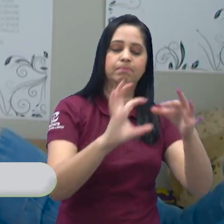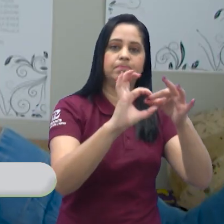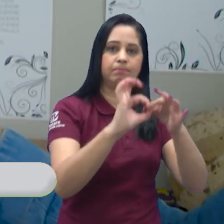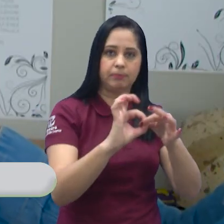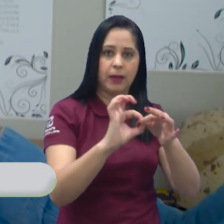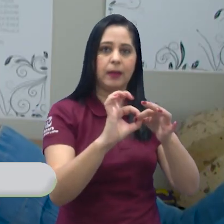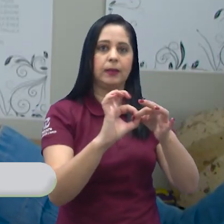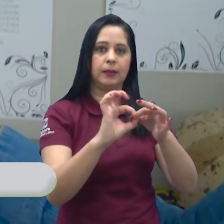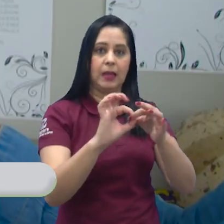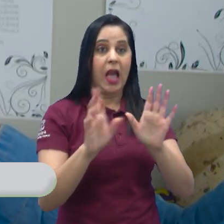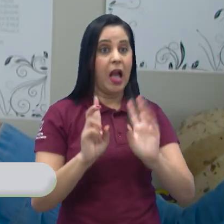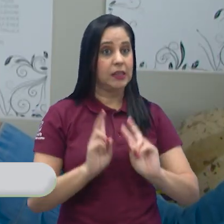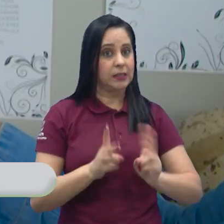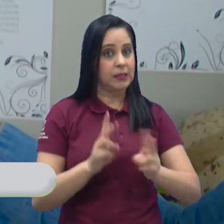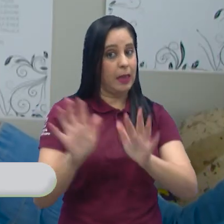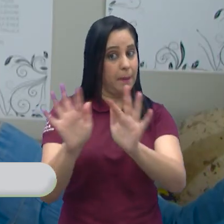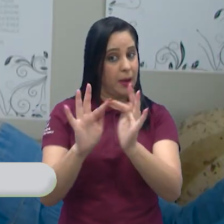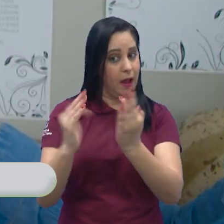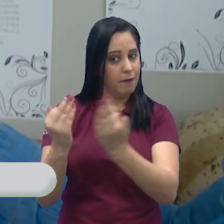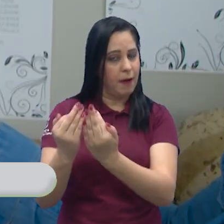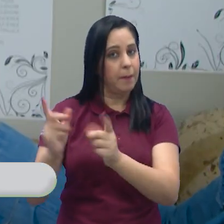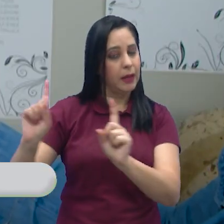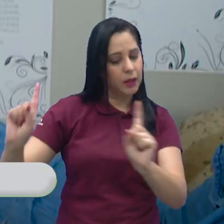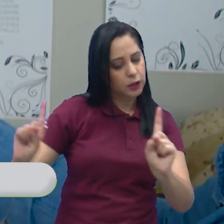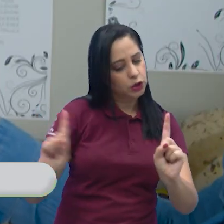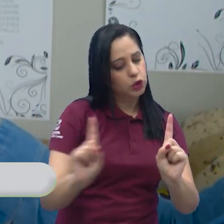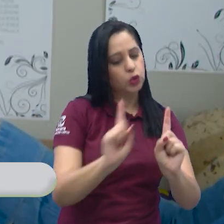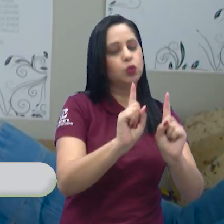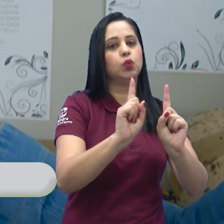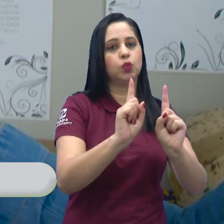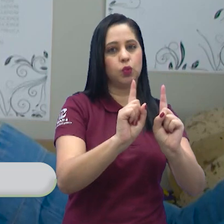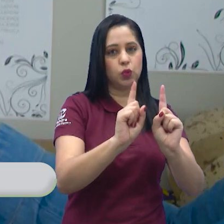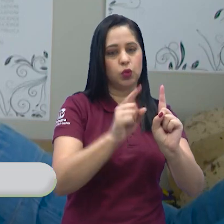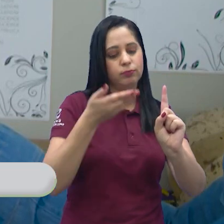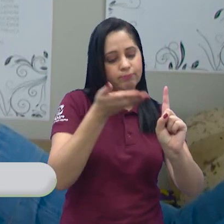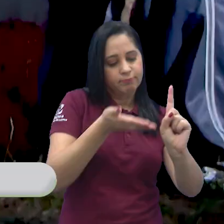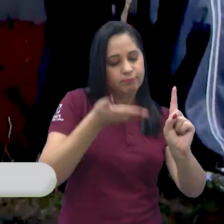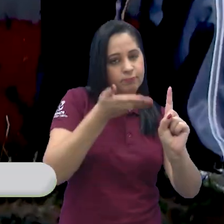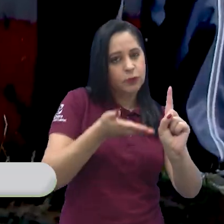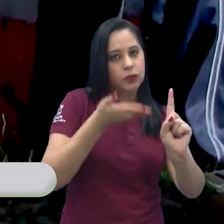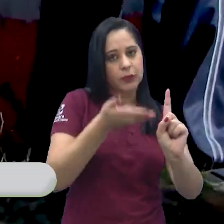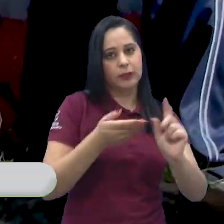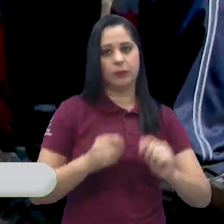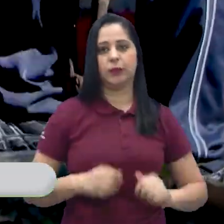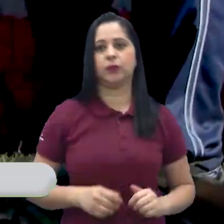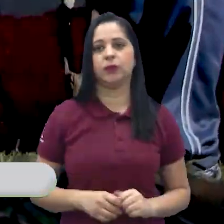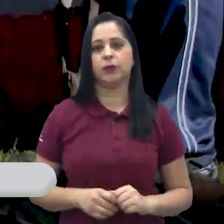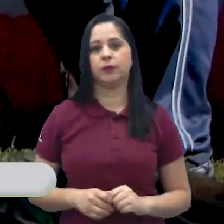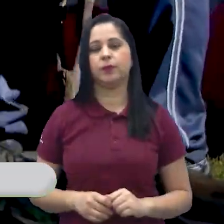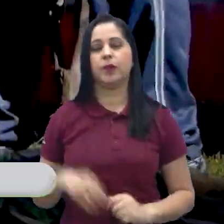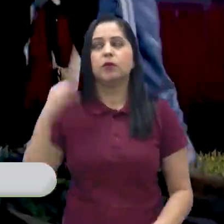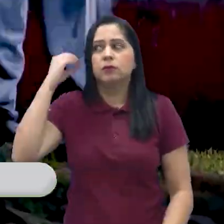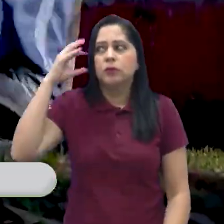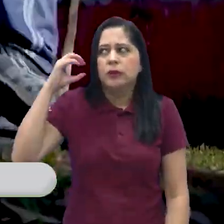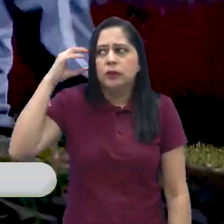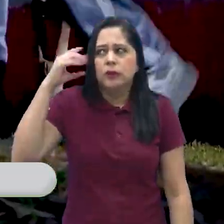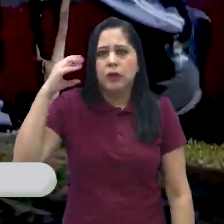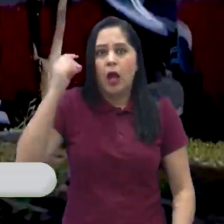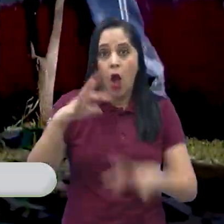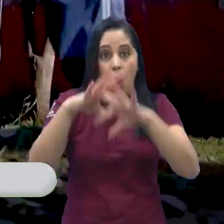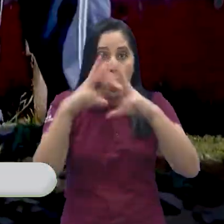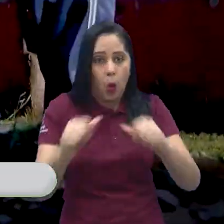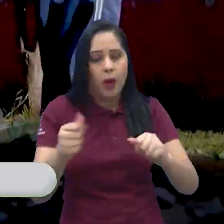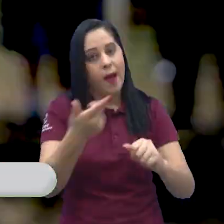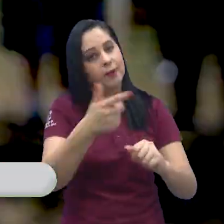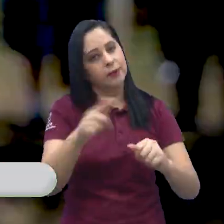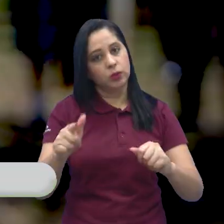familiar também para acompanhamento do tratamento para que seja mais eficaz. A esquizofrenia não tem cura e o tratamento